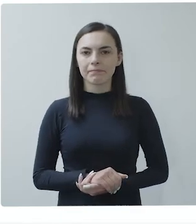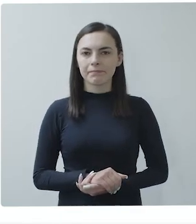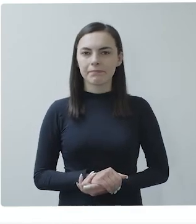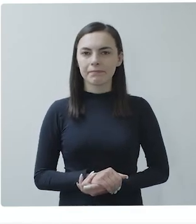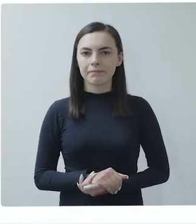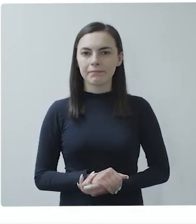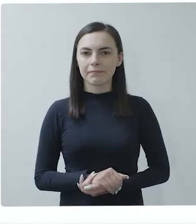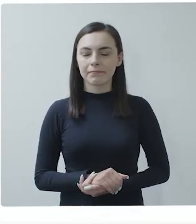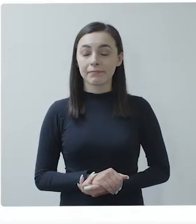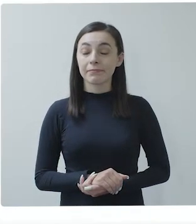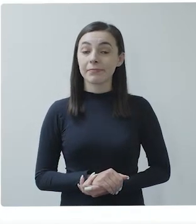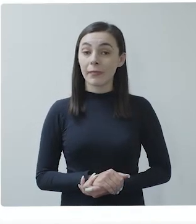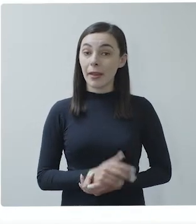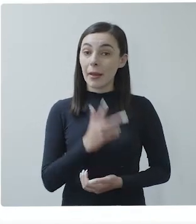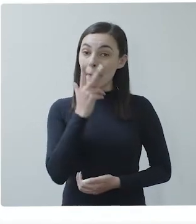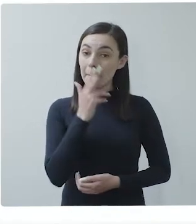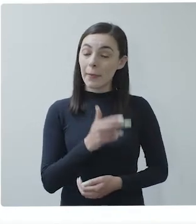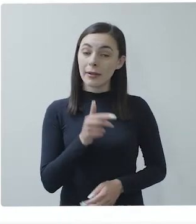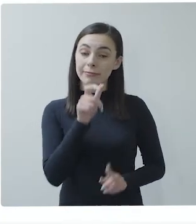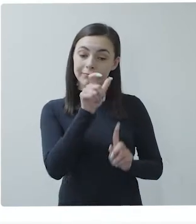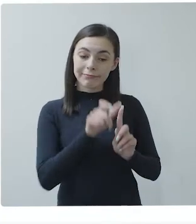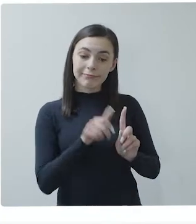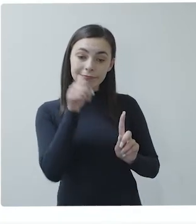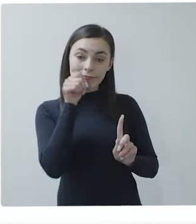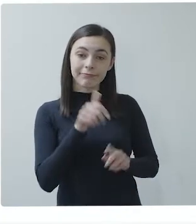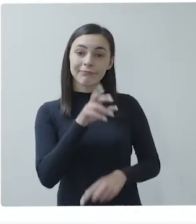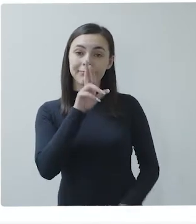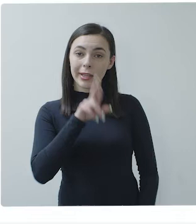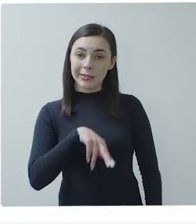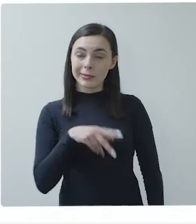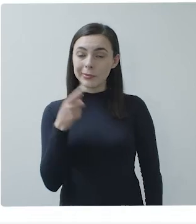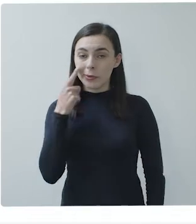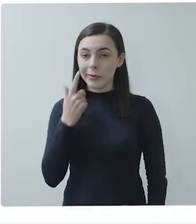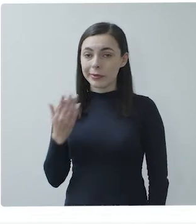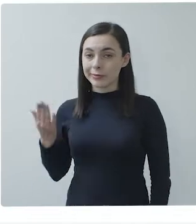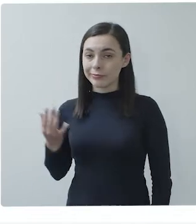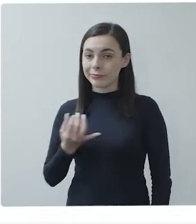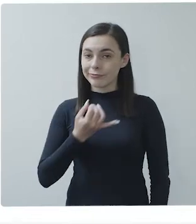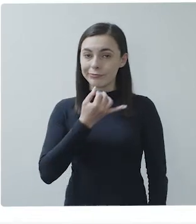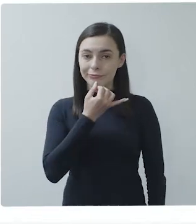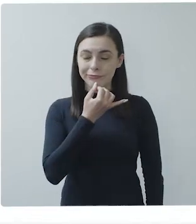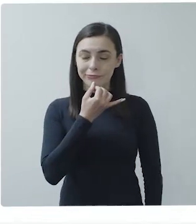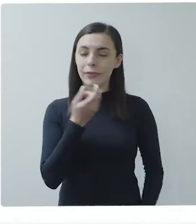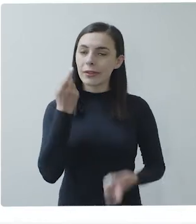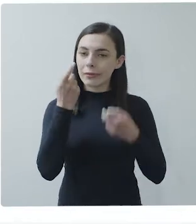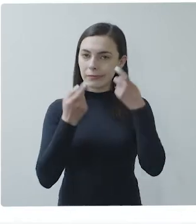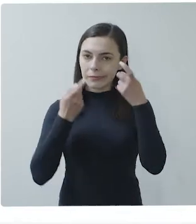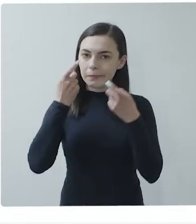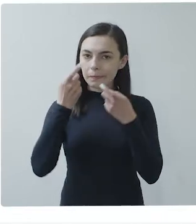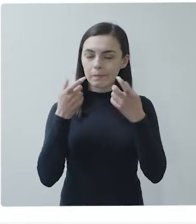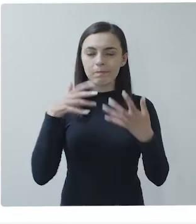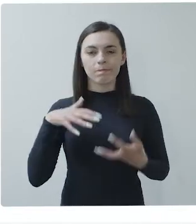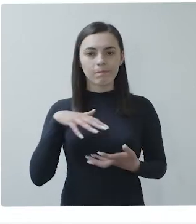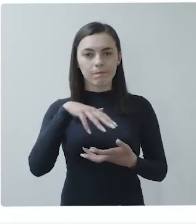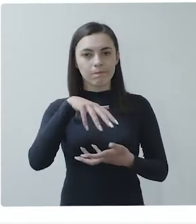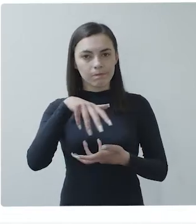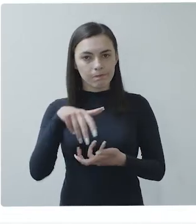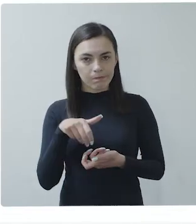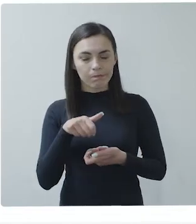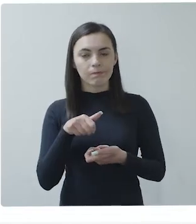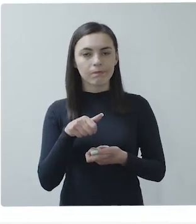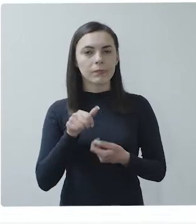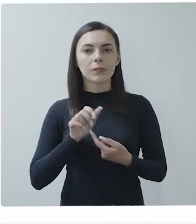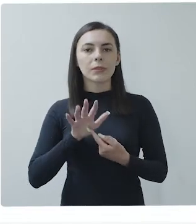Eu acho que a Mafalda tem razão. Olha só a Mafalda, a carinha dela triste. Preocupada com o nosso planeta.